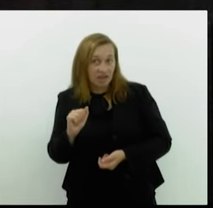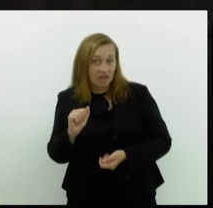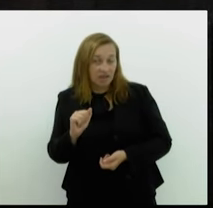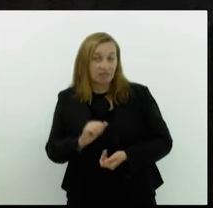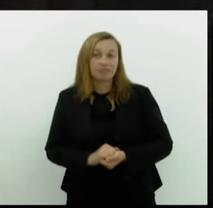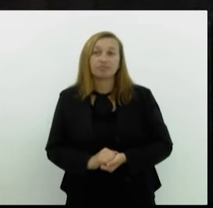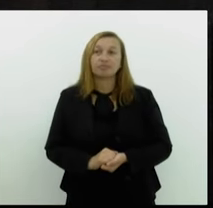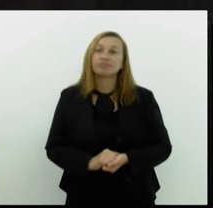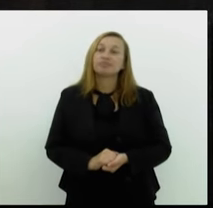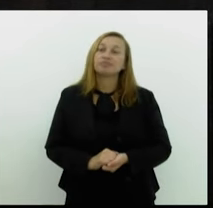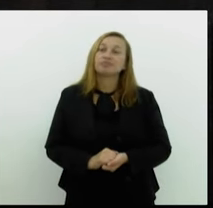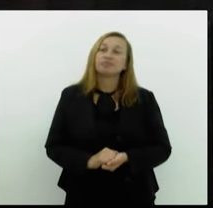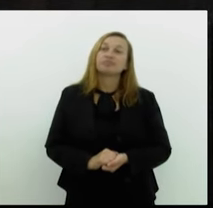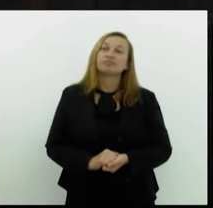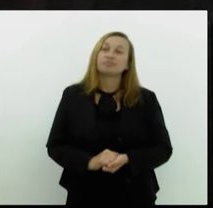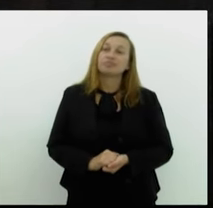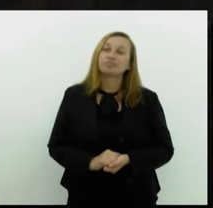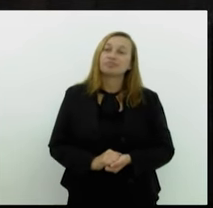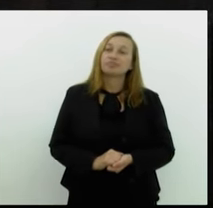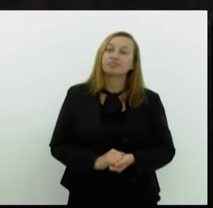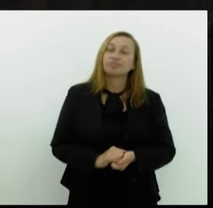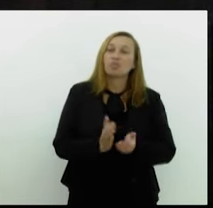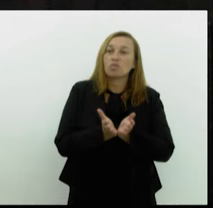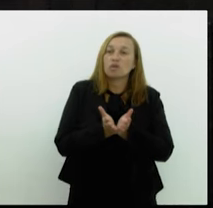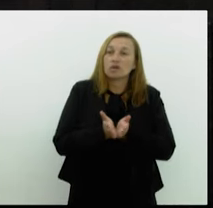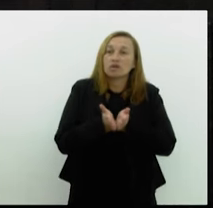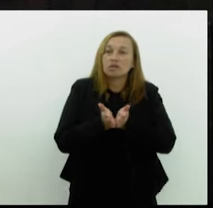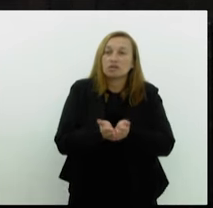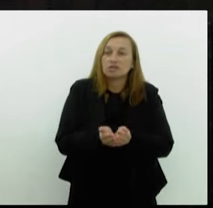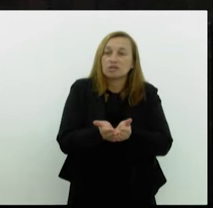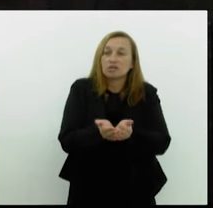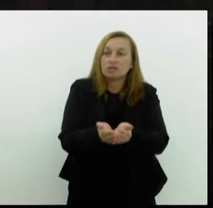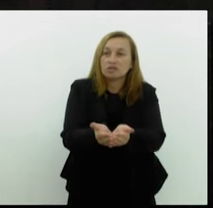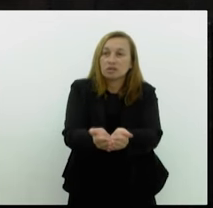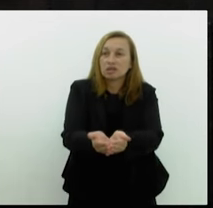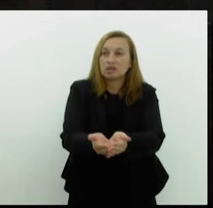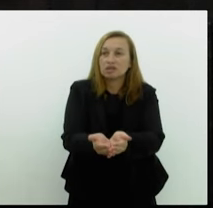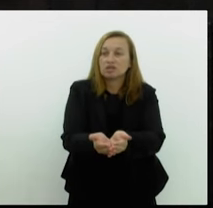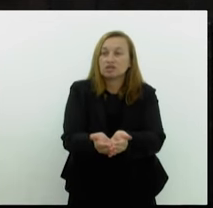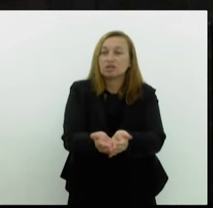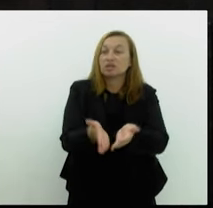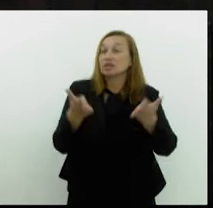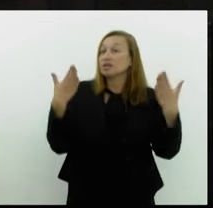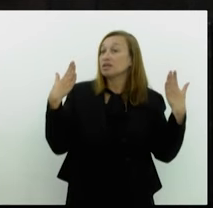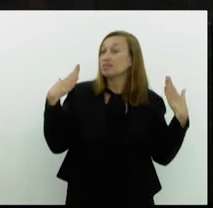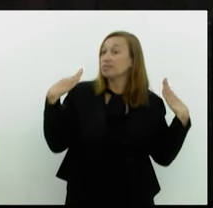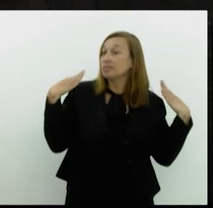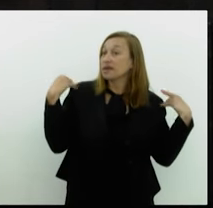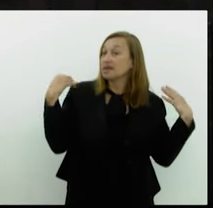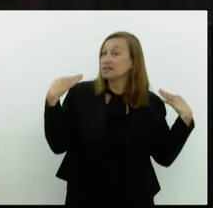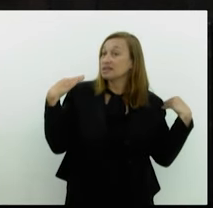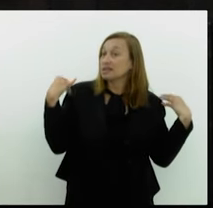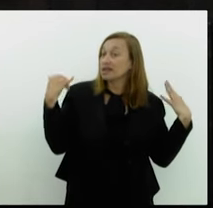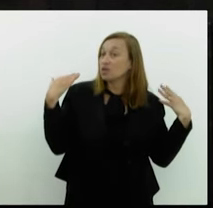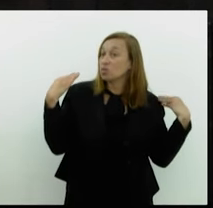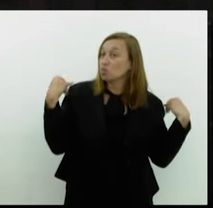incidindo sobre embarcações de passeio e